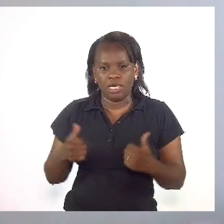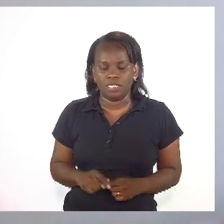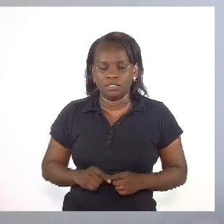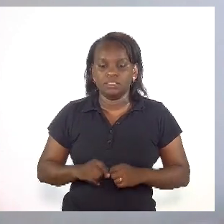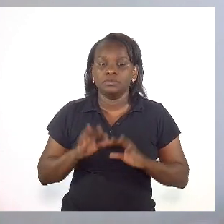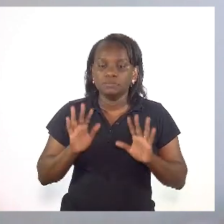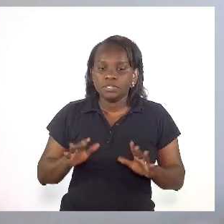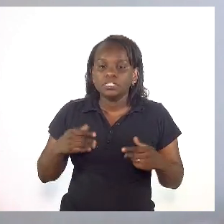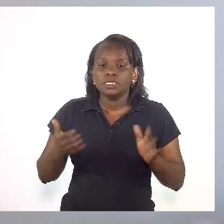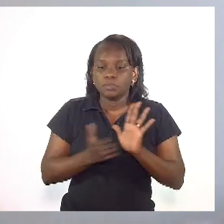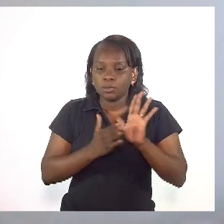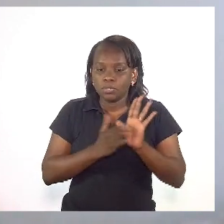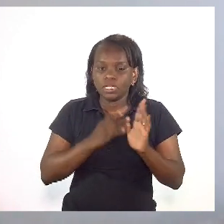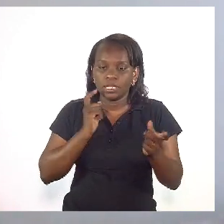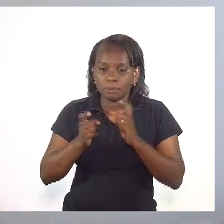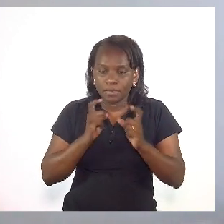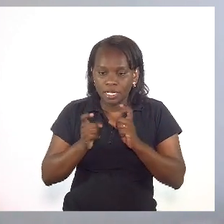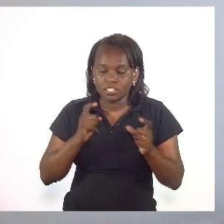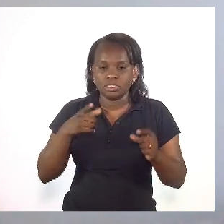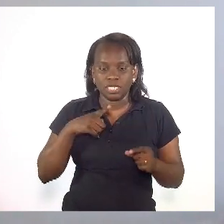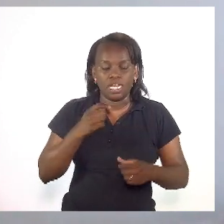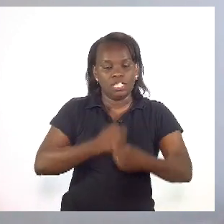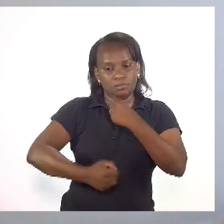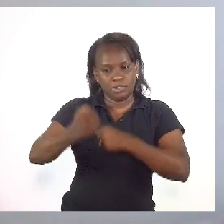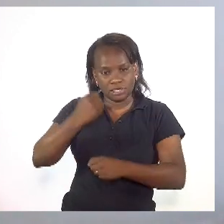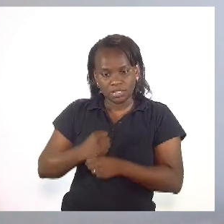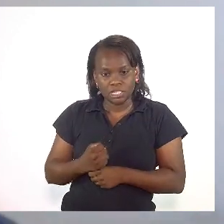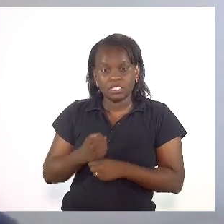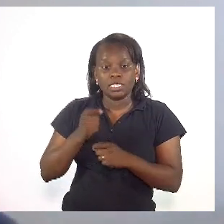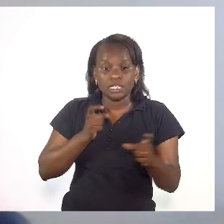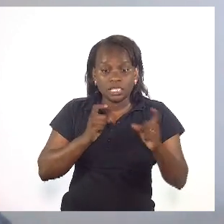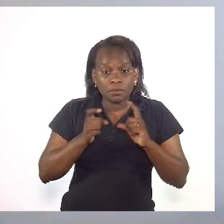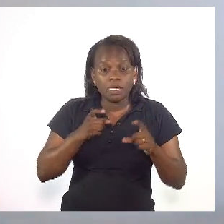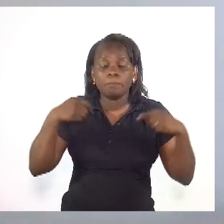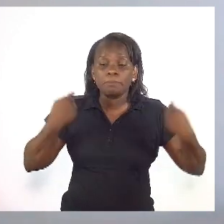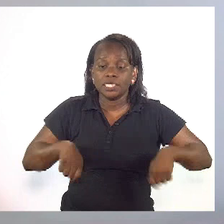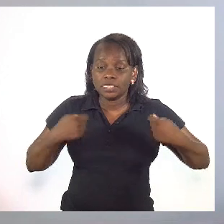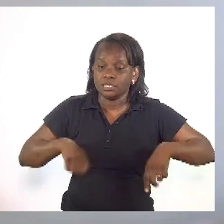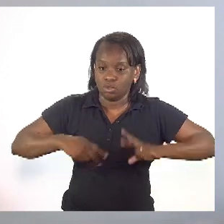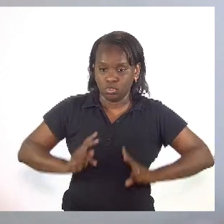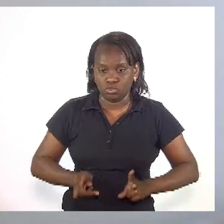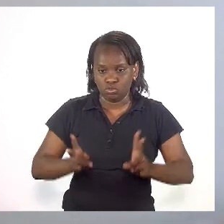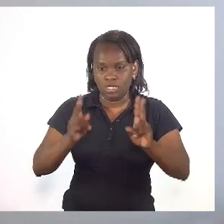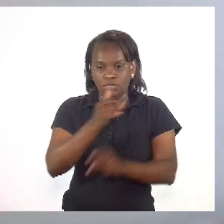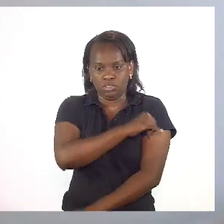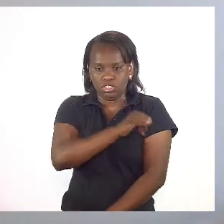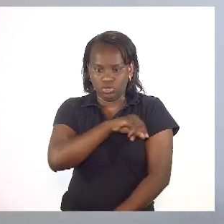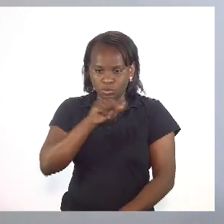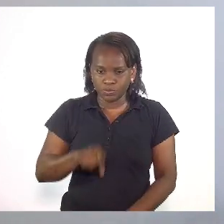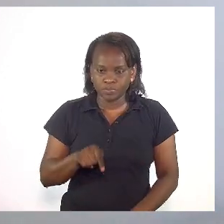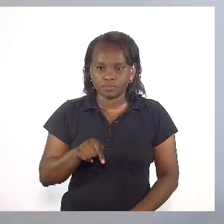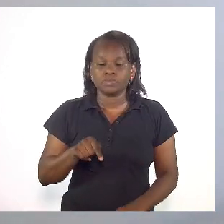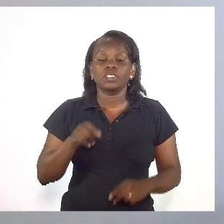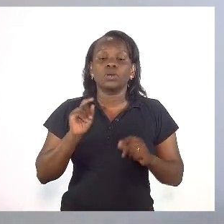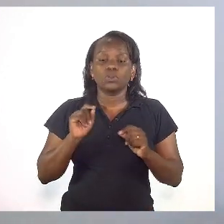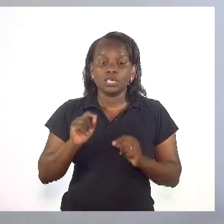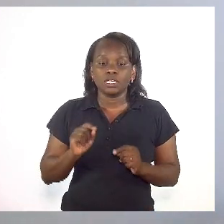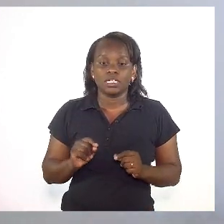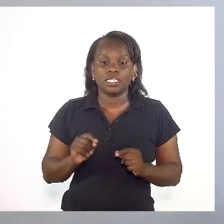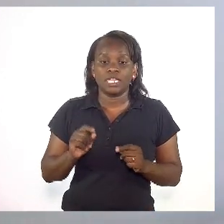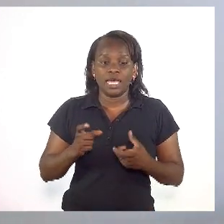Mas eu também queria propor um debate que nós tivemos no ano passado, que esse debate ele precisa continuar no Rio de Janeiro, que diz respeito a